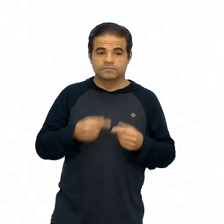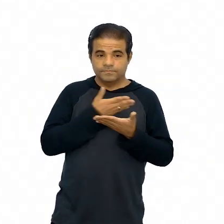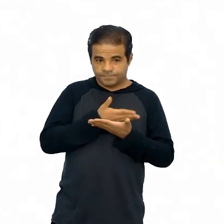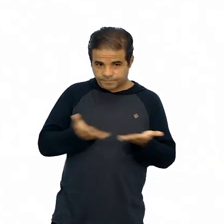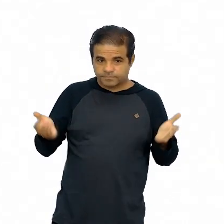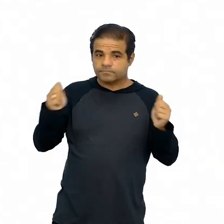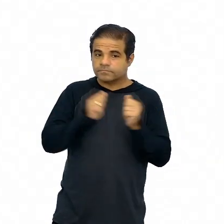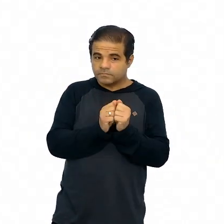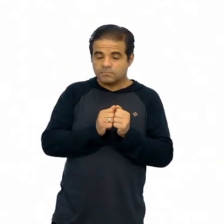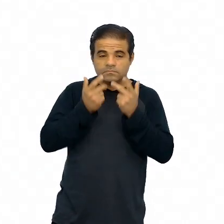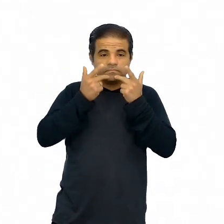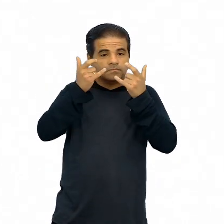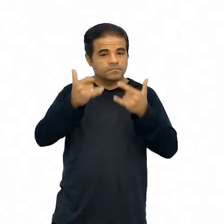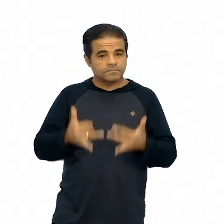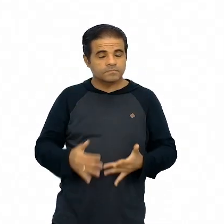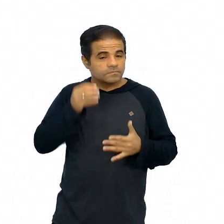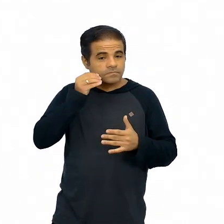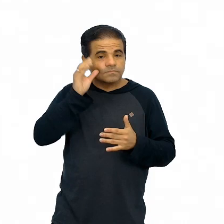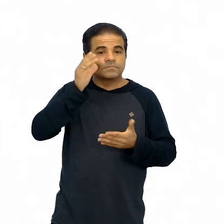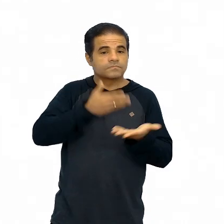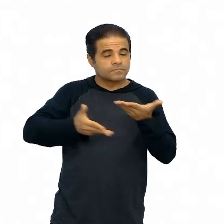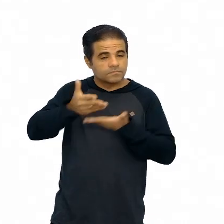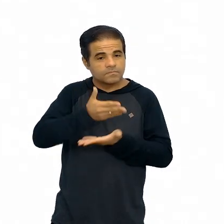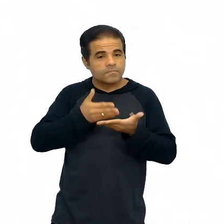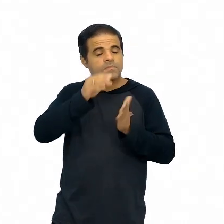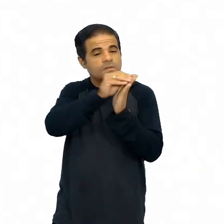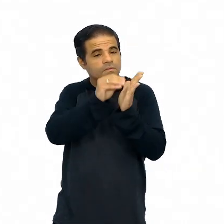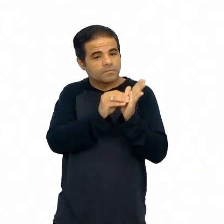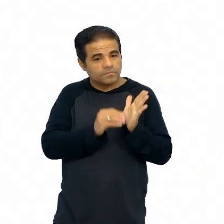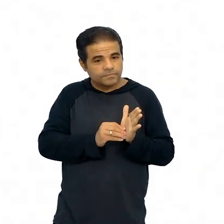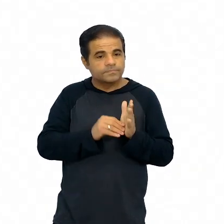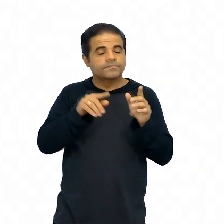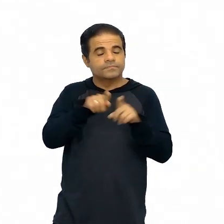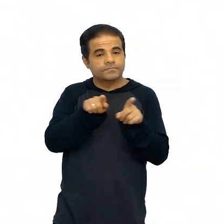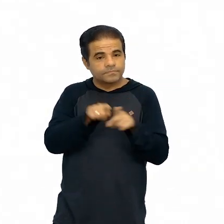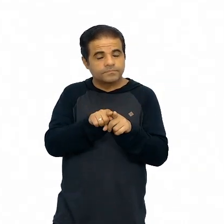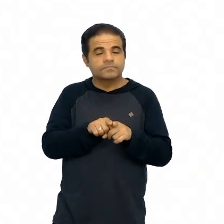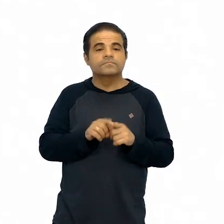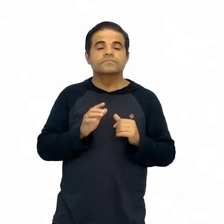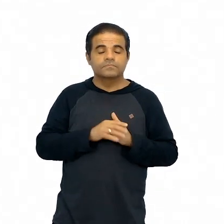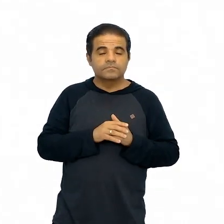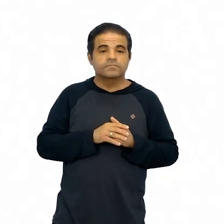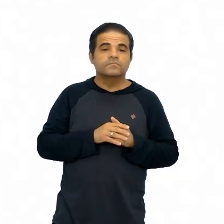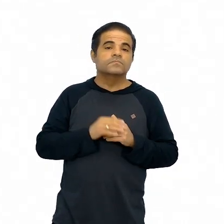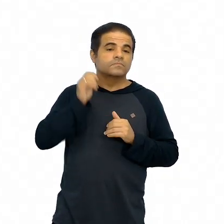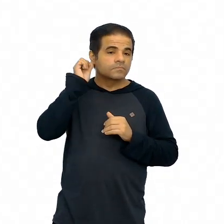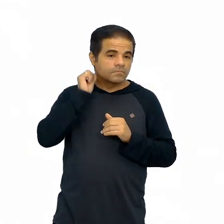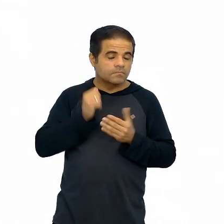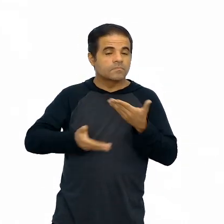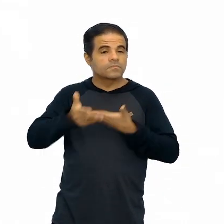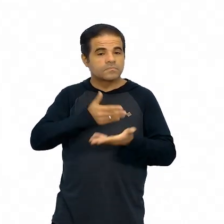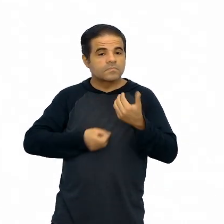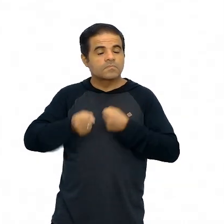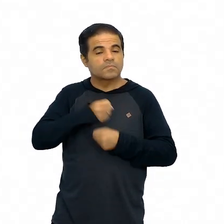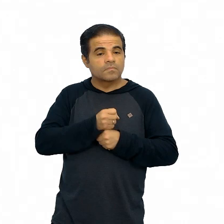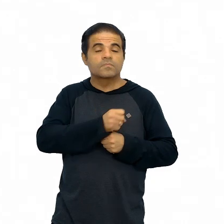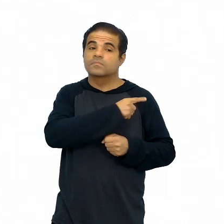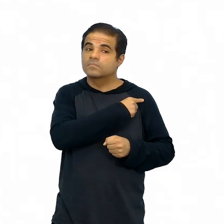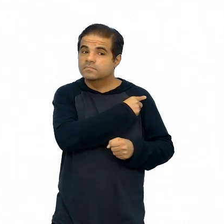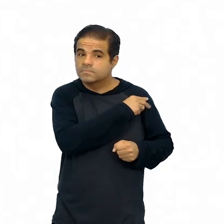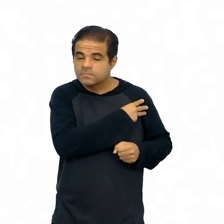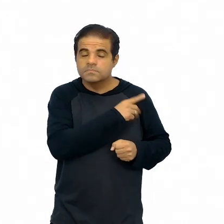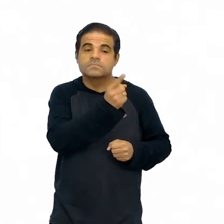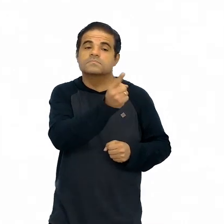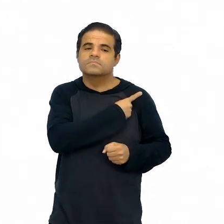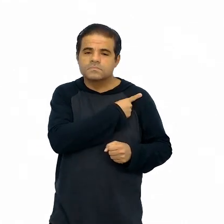para falar desse conhecimento do conteúdo e dos estudantes em relação ao ano série. Então, a